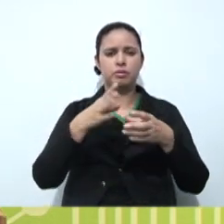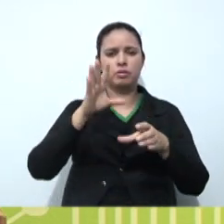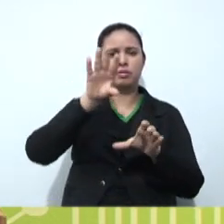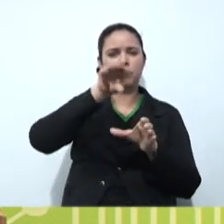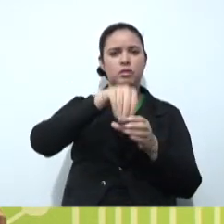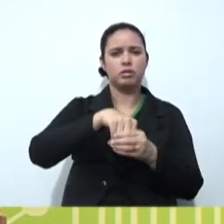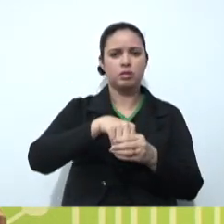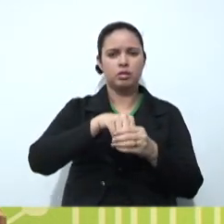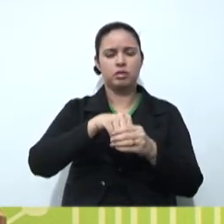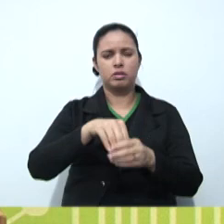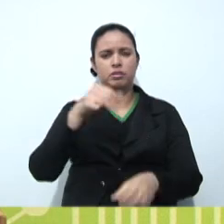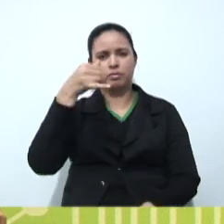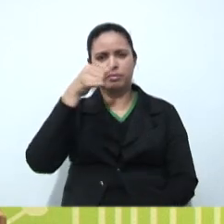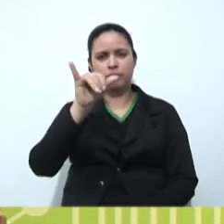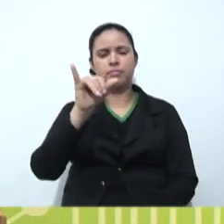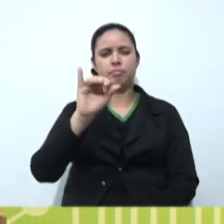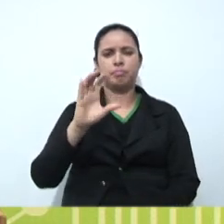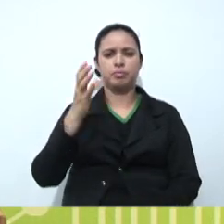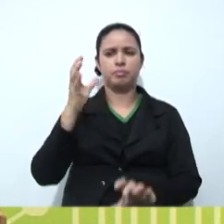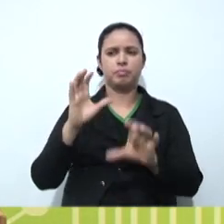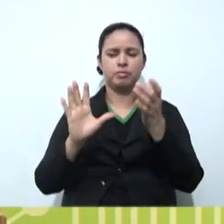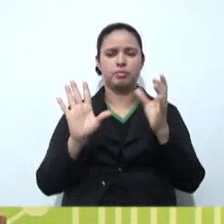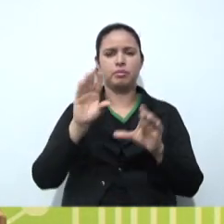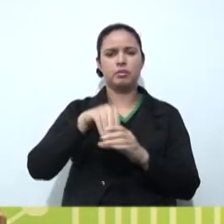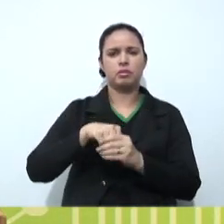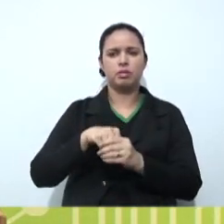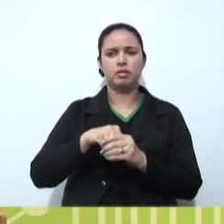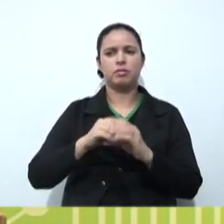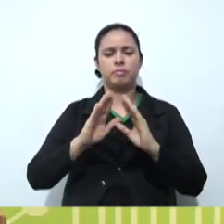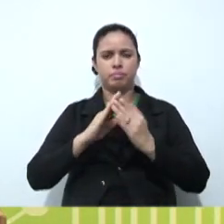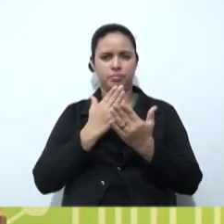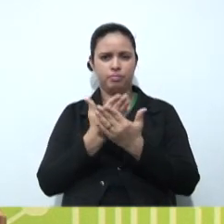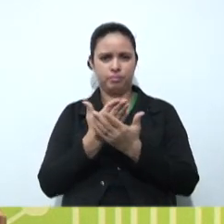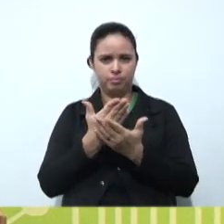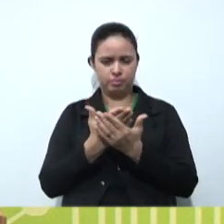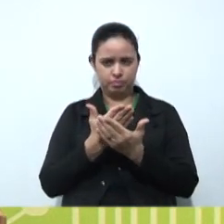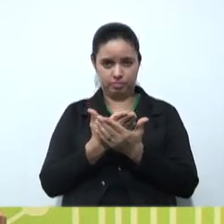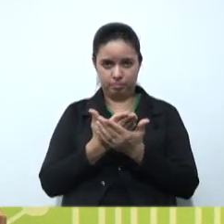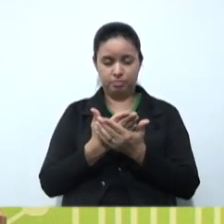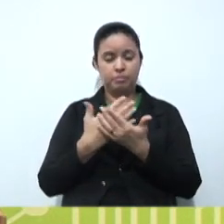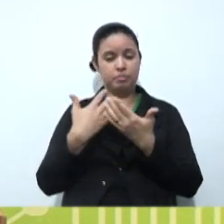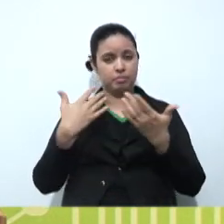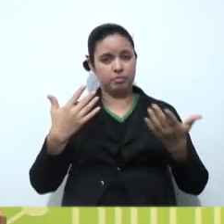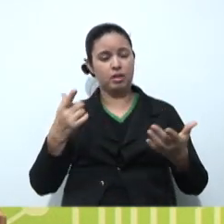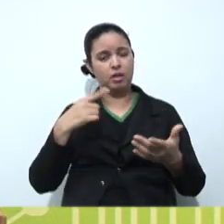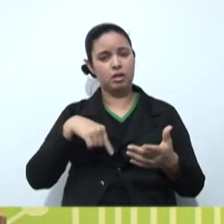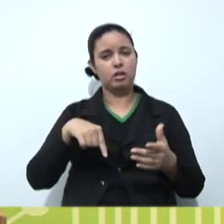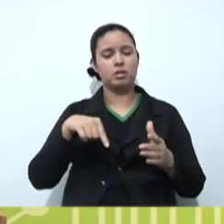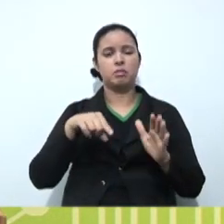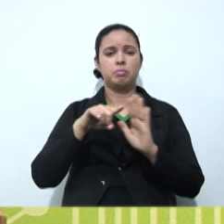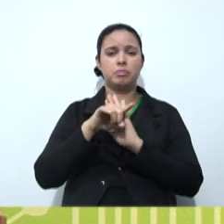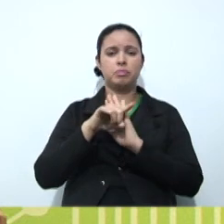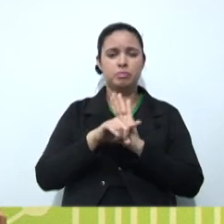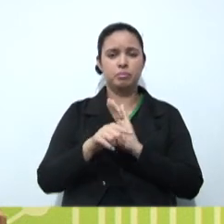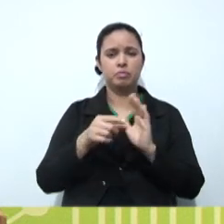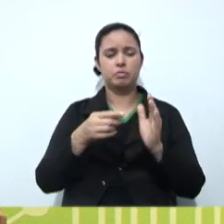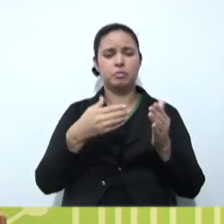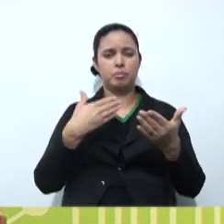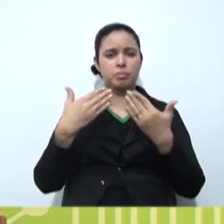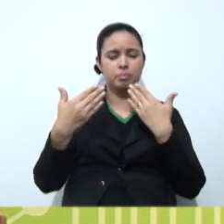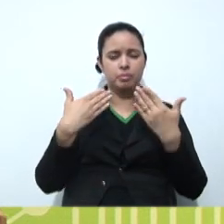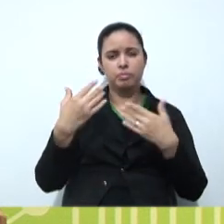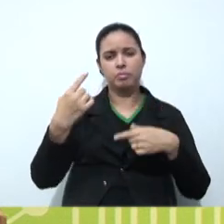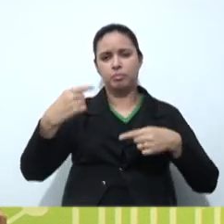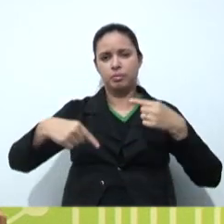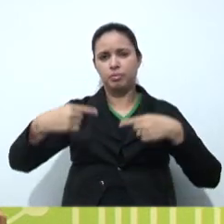de acidentes dentro de uma escola. Olha só como isso pode gerar, né, um questionamento legal, um debate legal